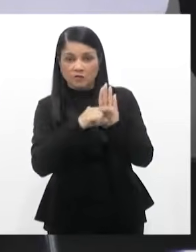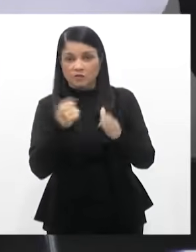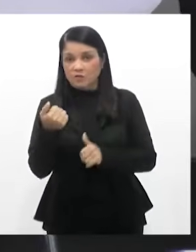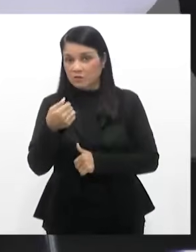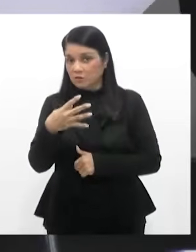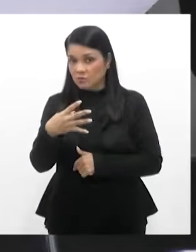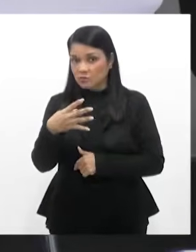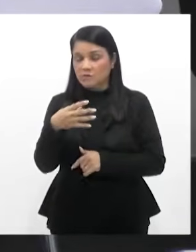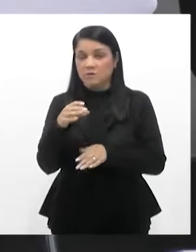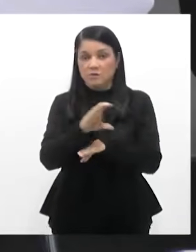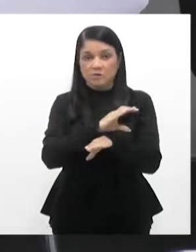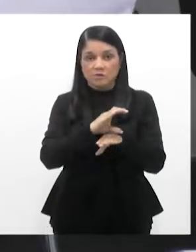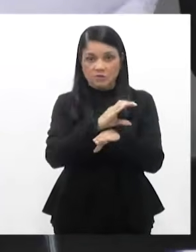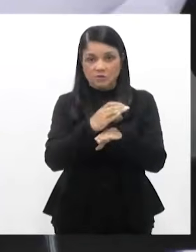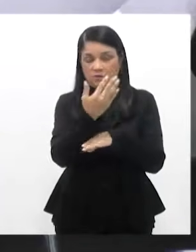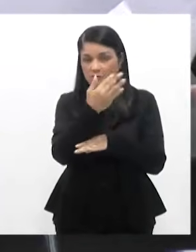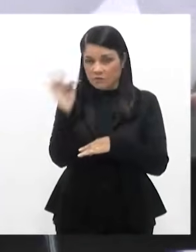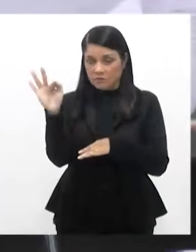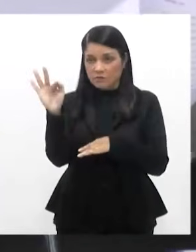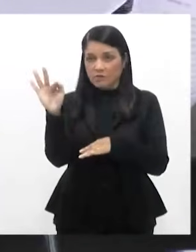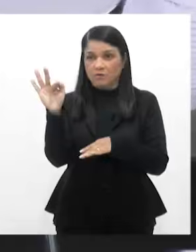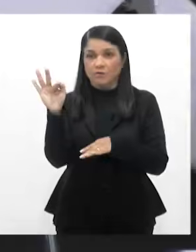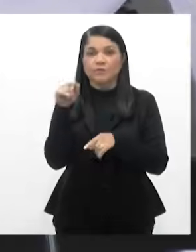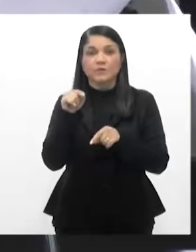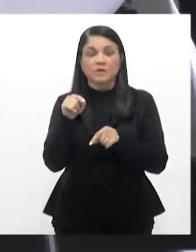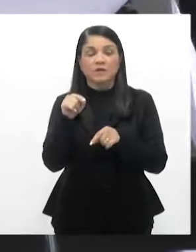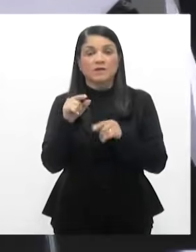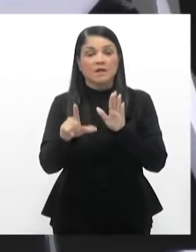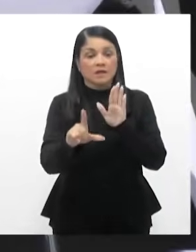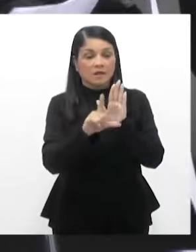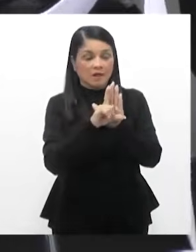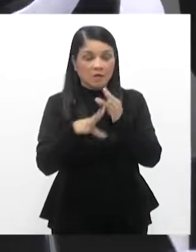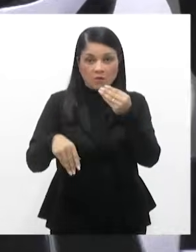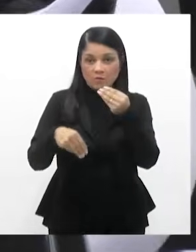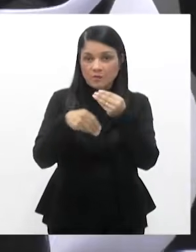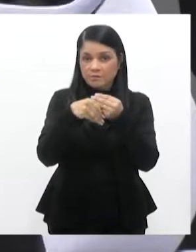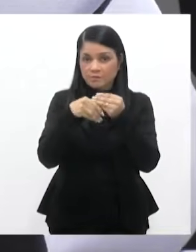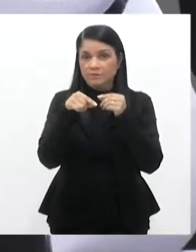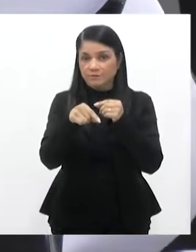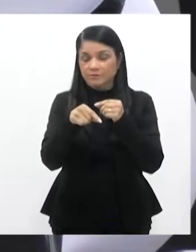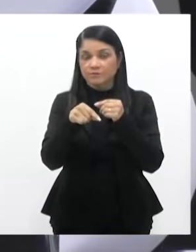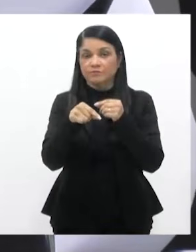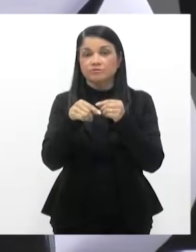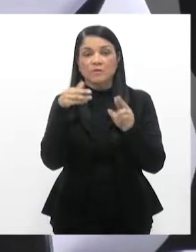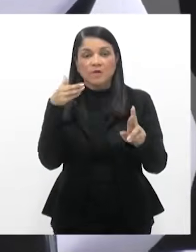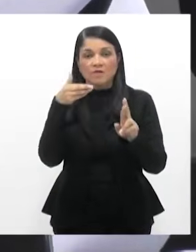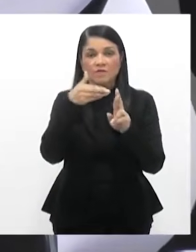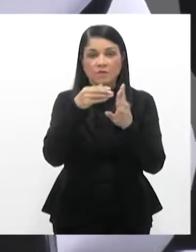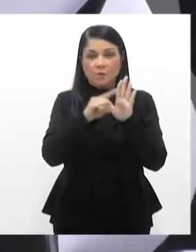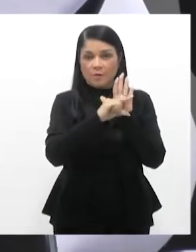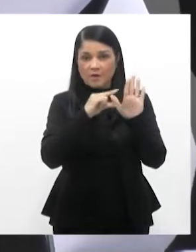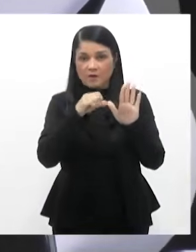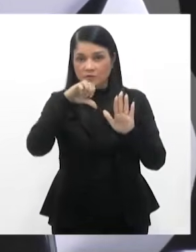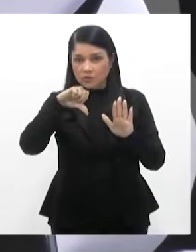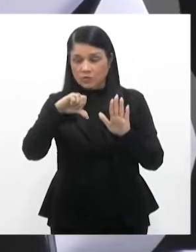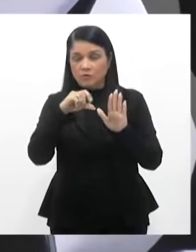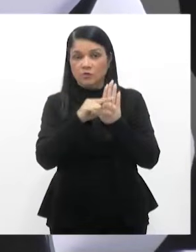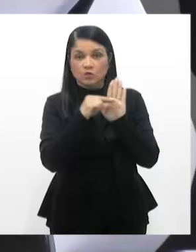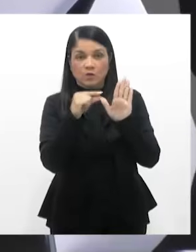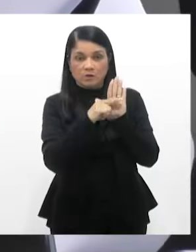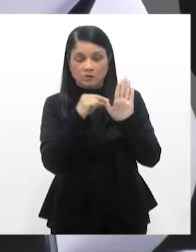14 da Constituição Federal e na lei complementar que se refere ao parágrafo 9º do